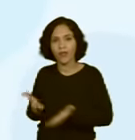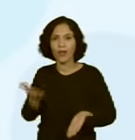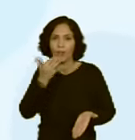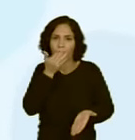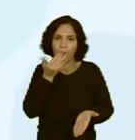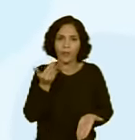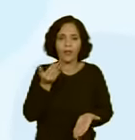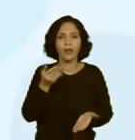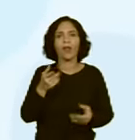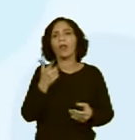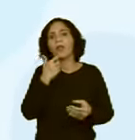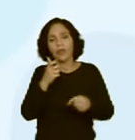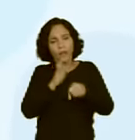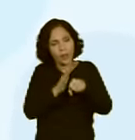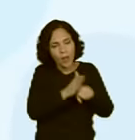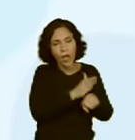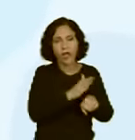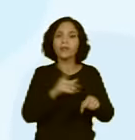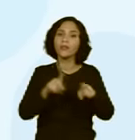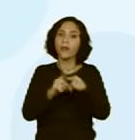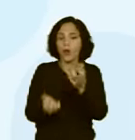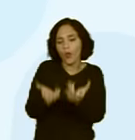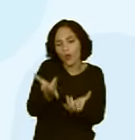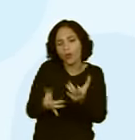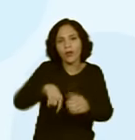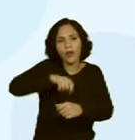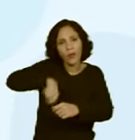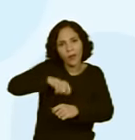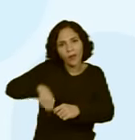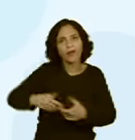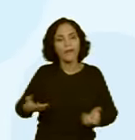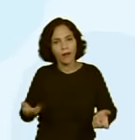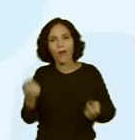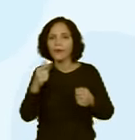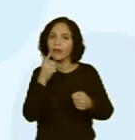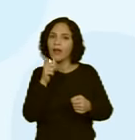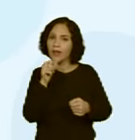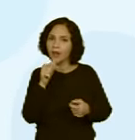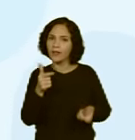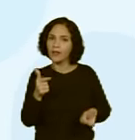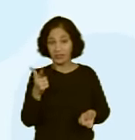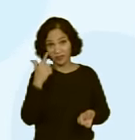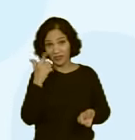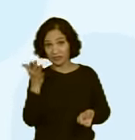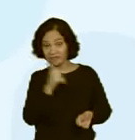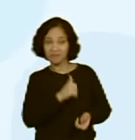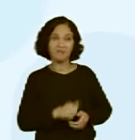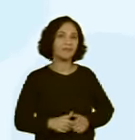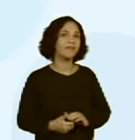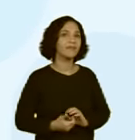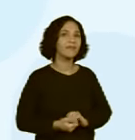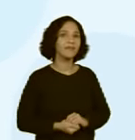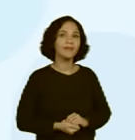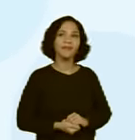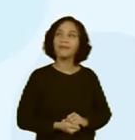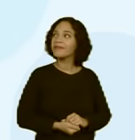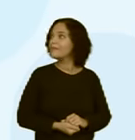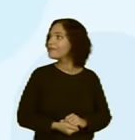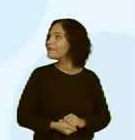fazer Claro, lanche. né? E você Tomate. pode cozinhar também, alguma Isso, coisa que gostoso. vai, né? Vai precisar de água. Vamos ver então?